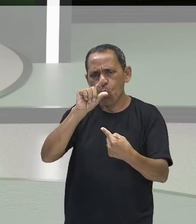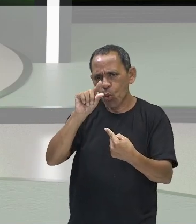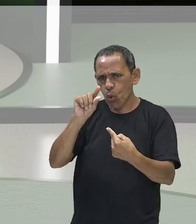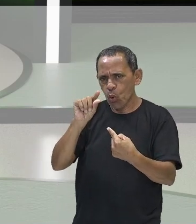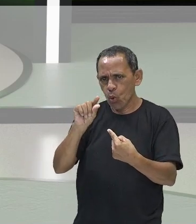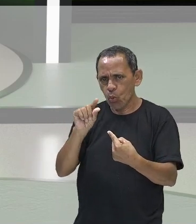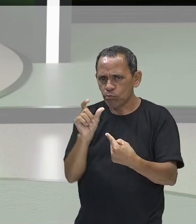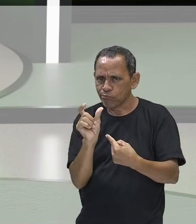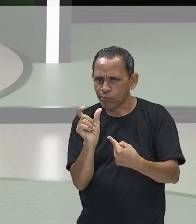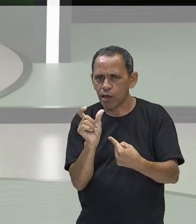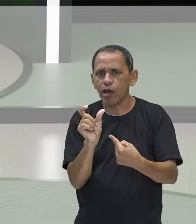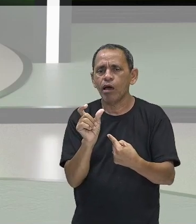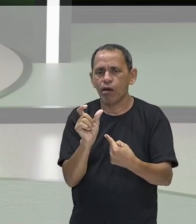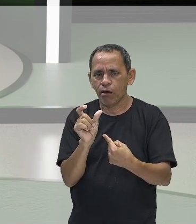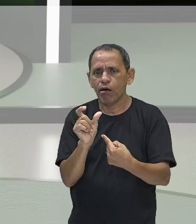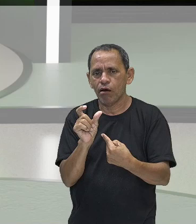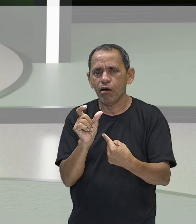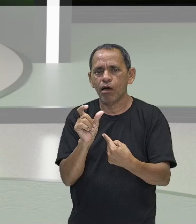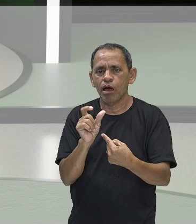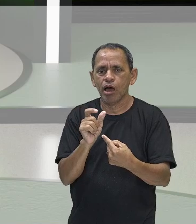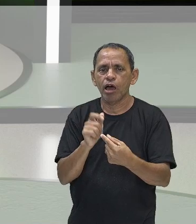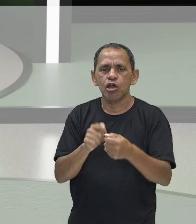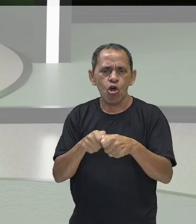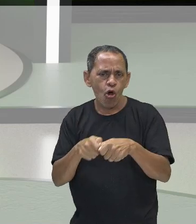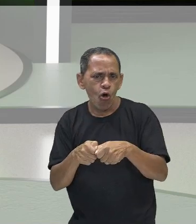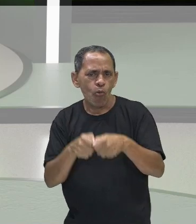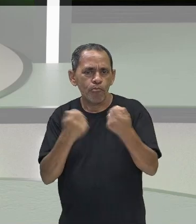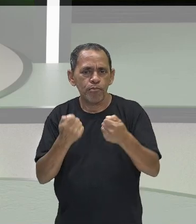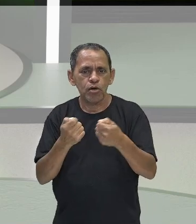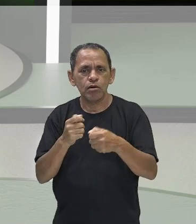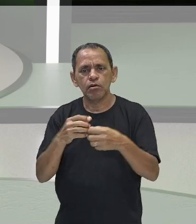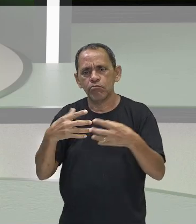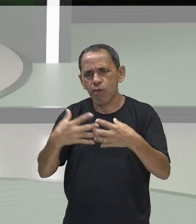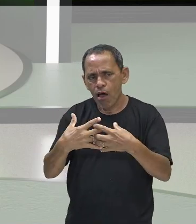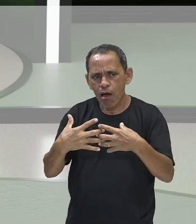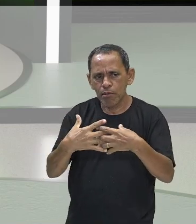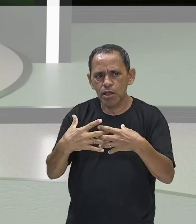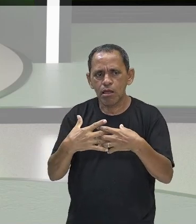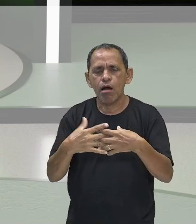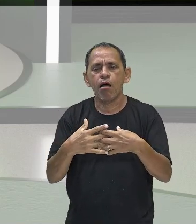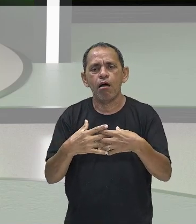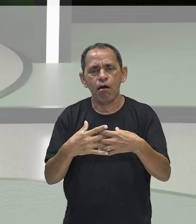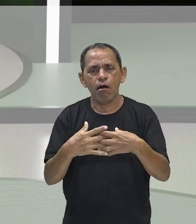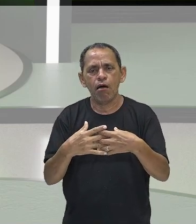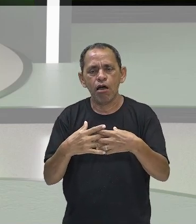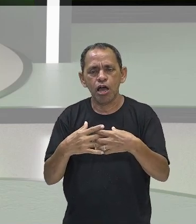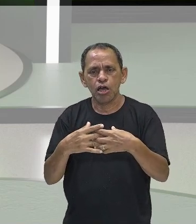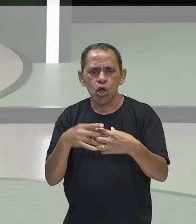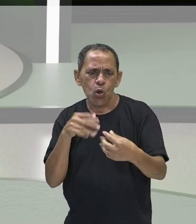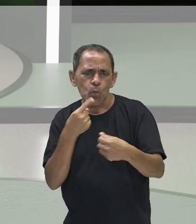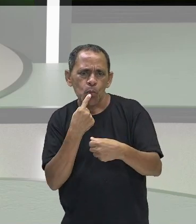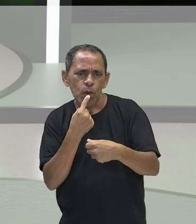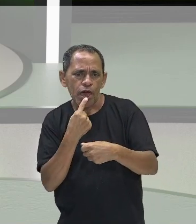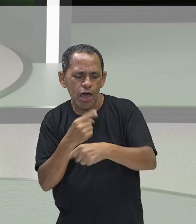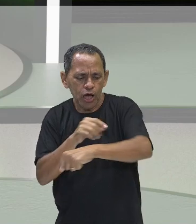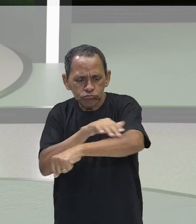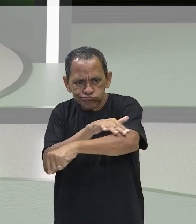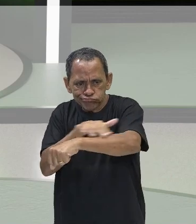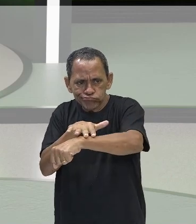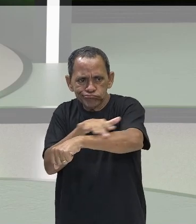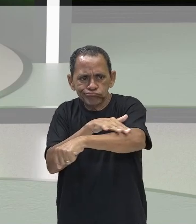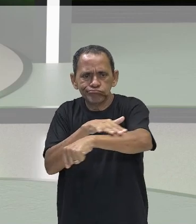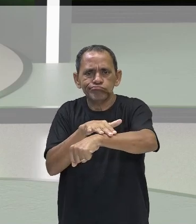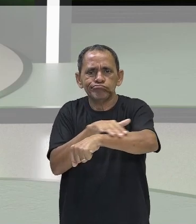um capilar. Então, ele está logo ali, muito próximo à superfície da pele, né? E que dá, inclusive, se